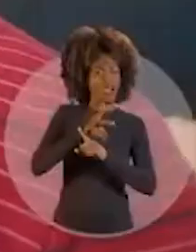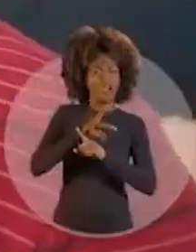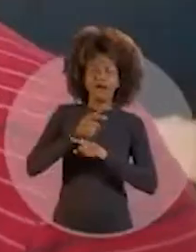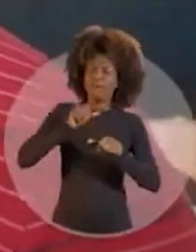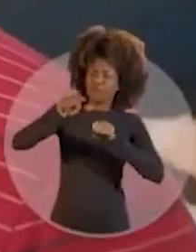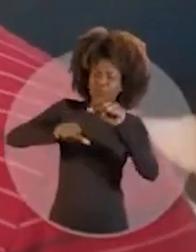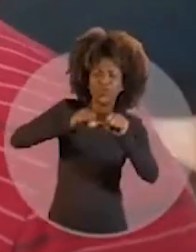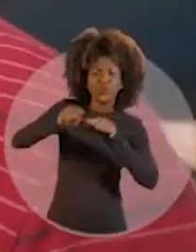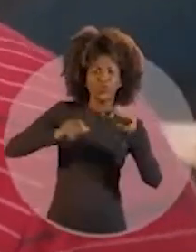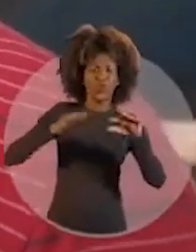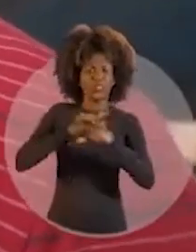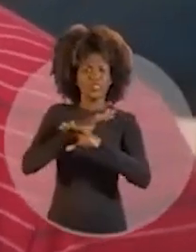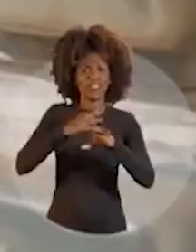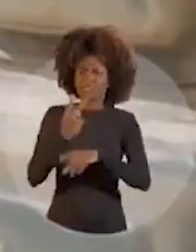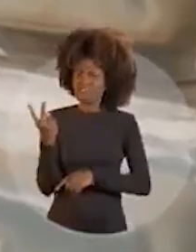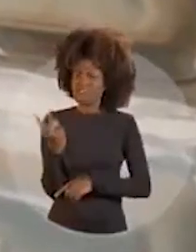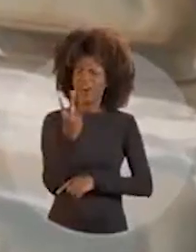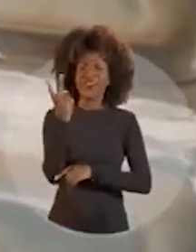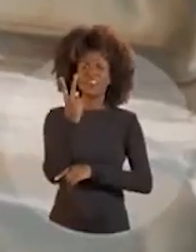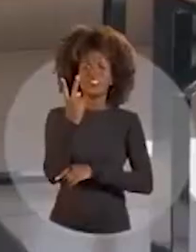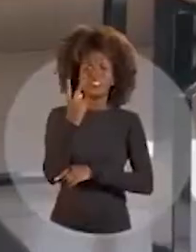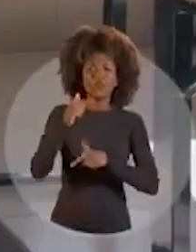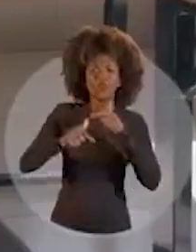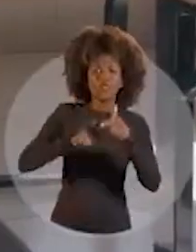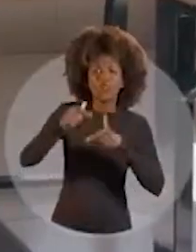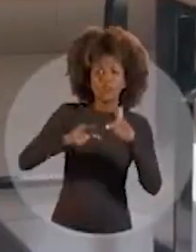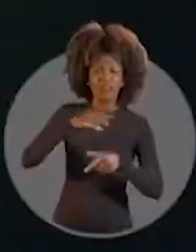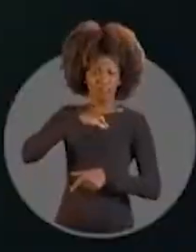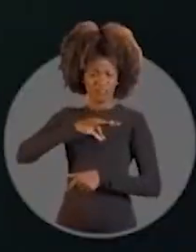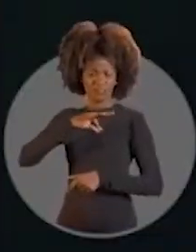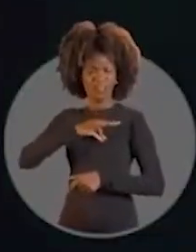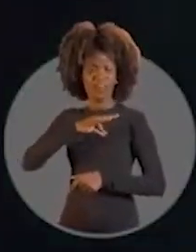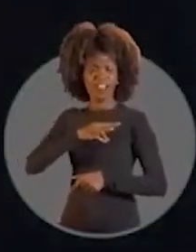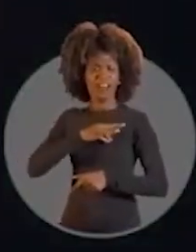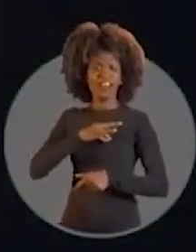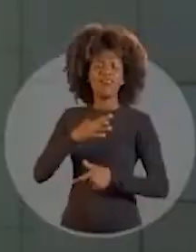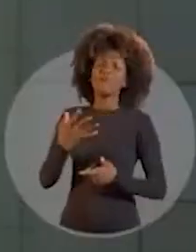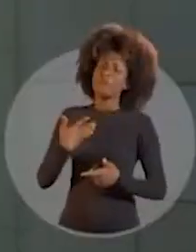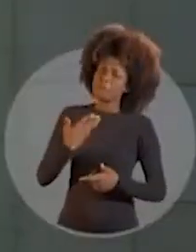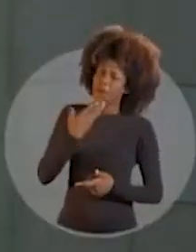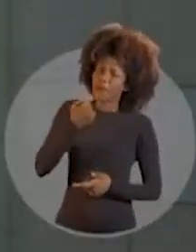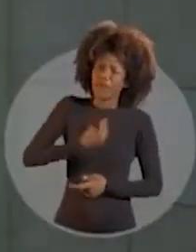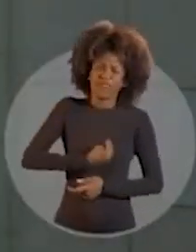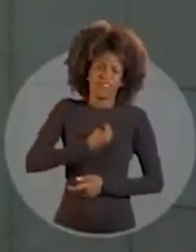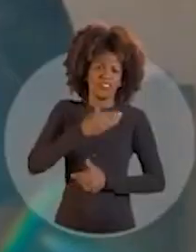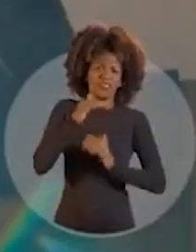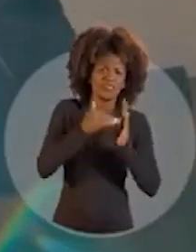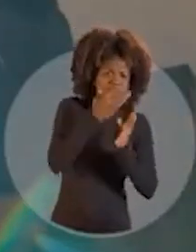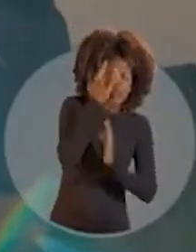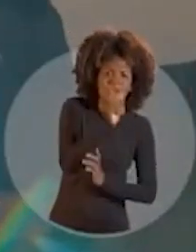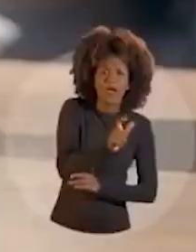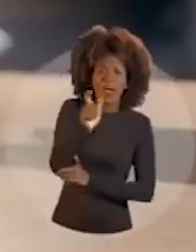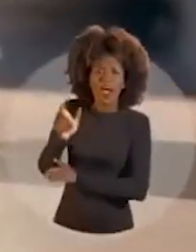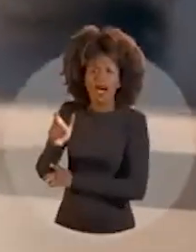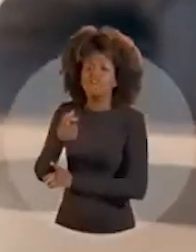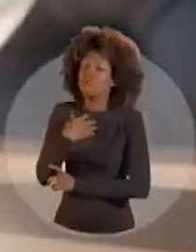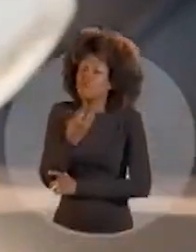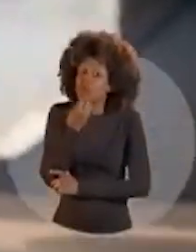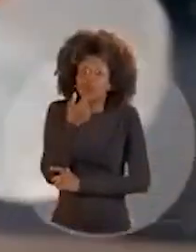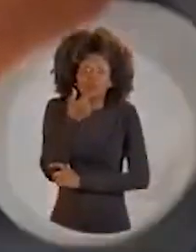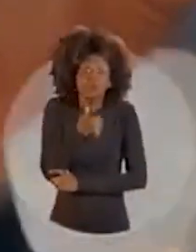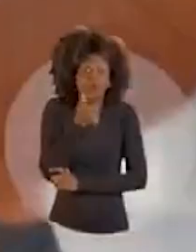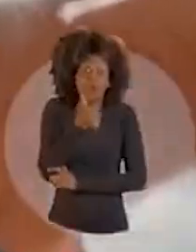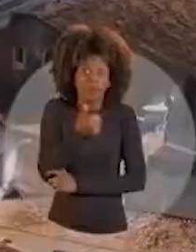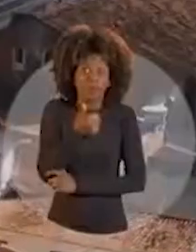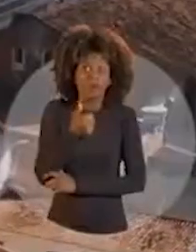gente tem. Tivemos valorização de mão de obra, aumento de emprego, renda. Melhorou a vida de muita gente. E ser muito bem, tanto para Caetité como